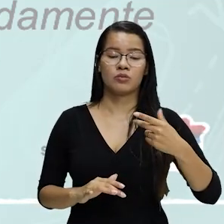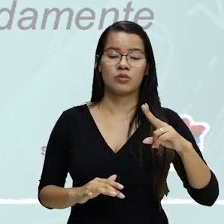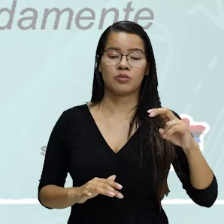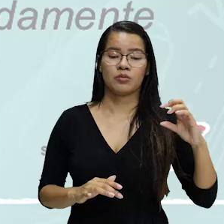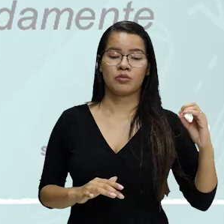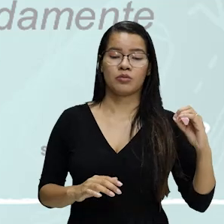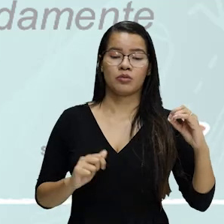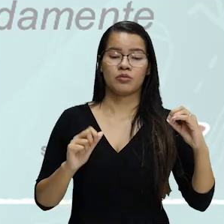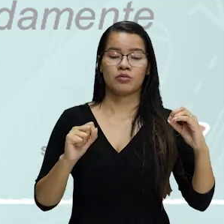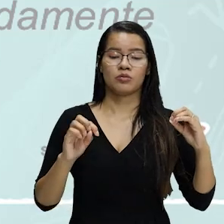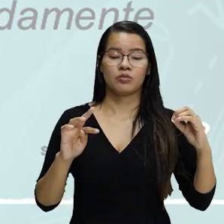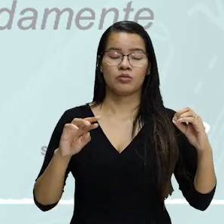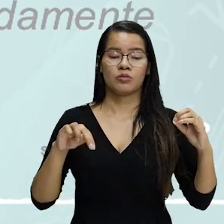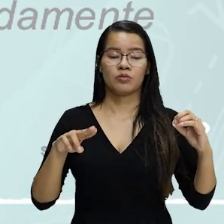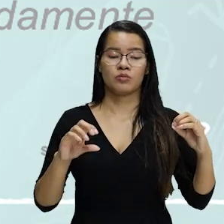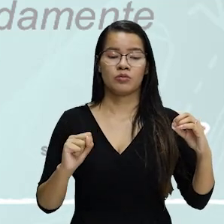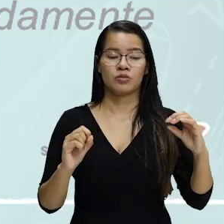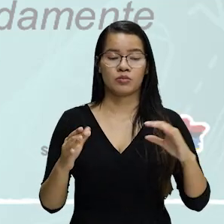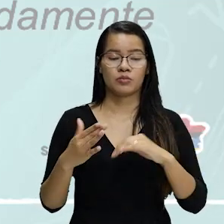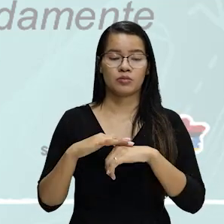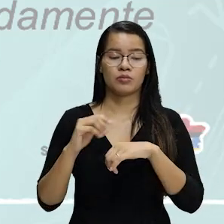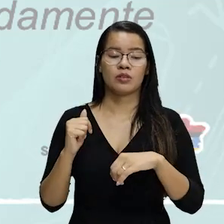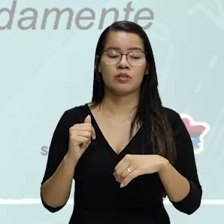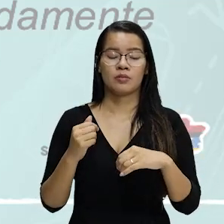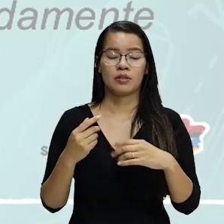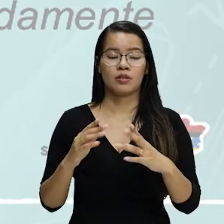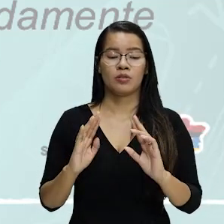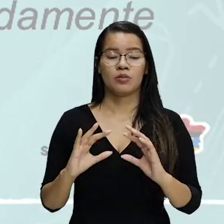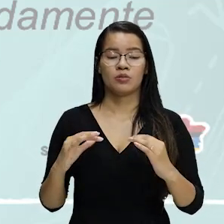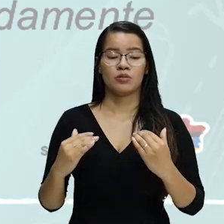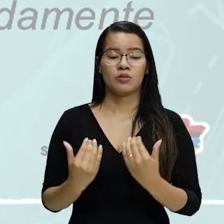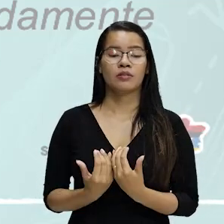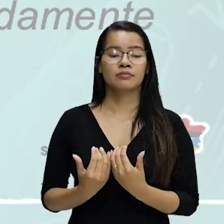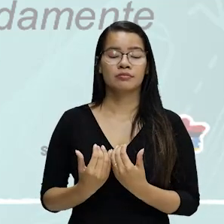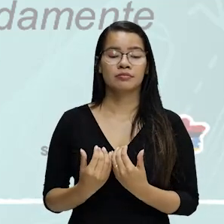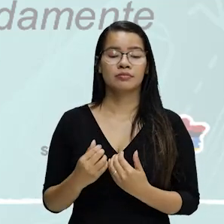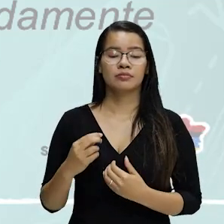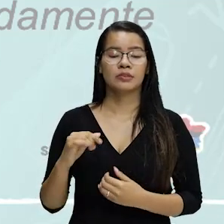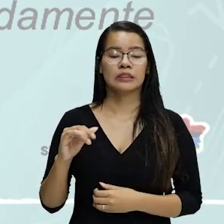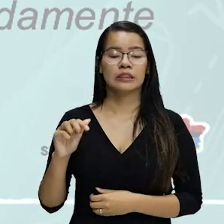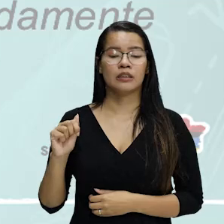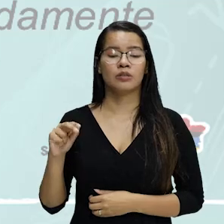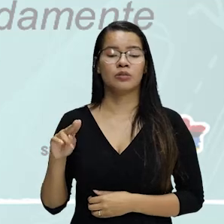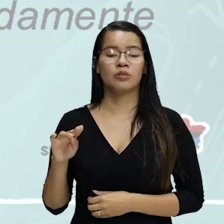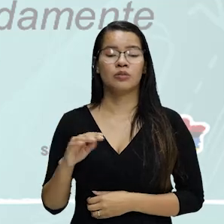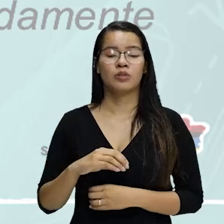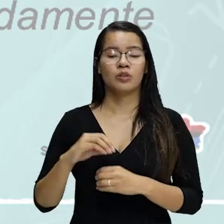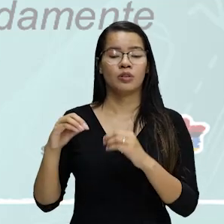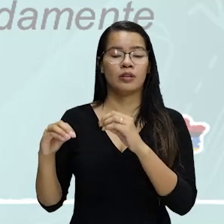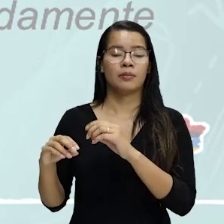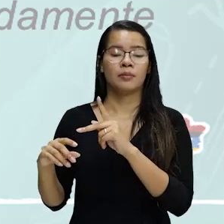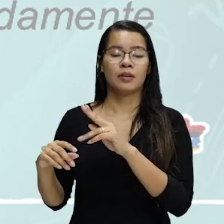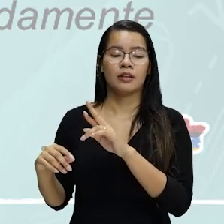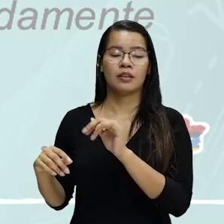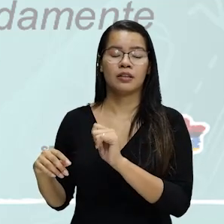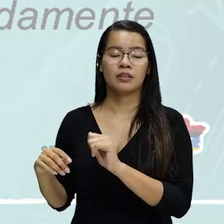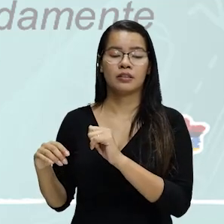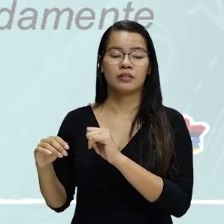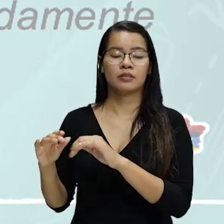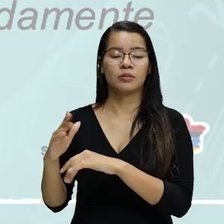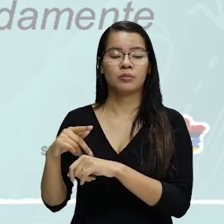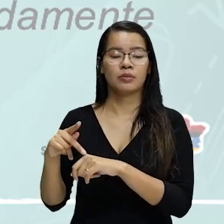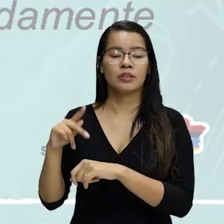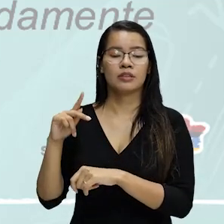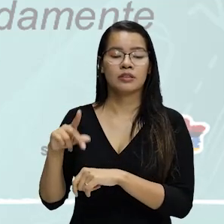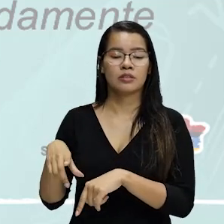astrônomos convocados pela União Astronômica Internacional, certo, foram à Praga, na República Tcheca, e decidiram